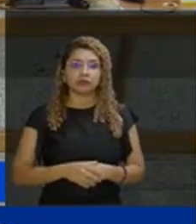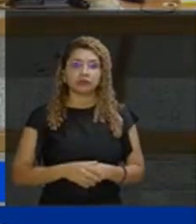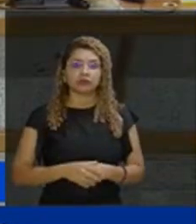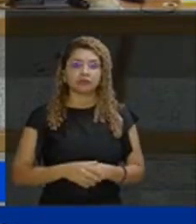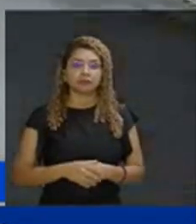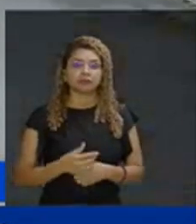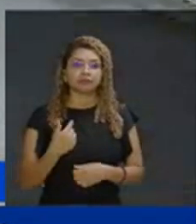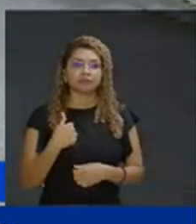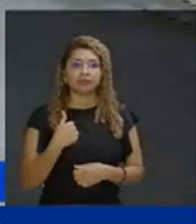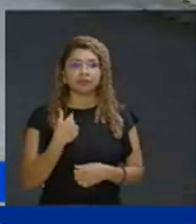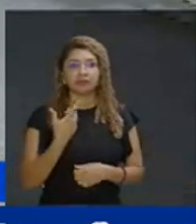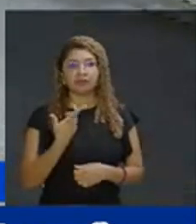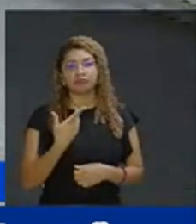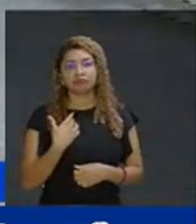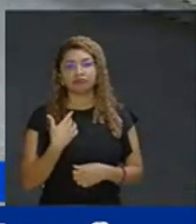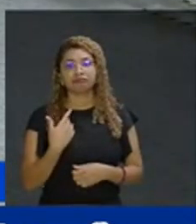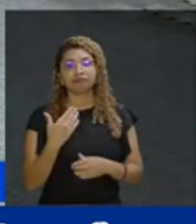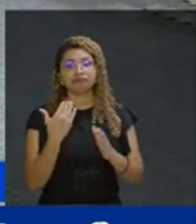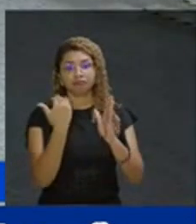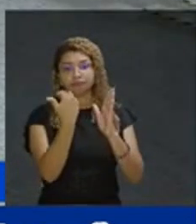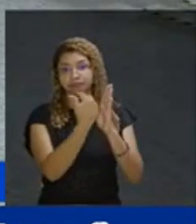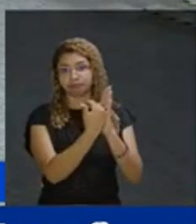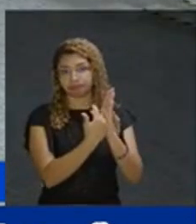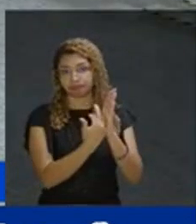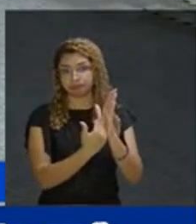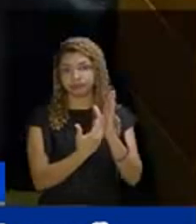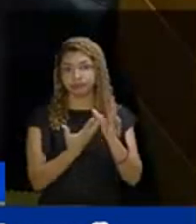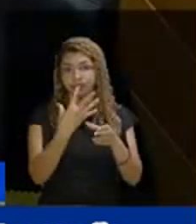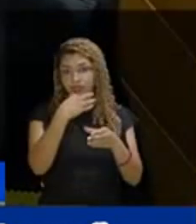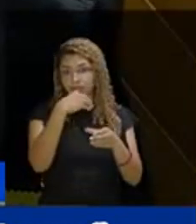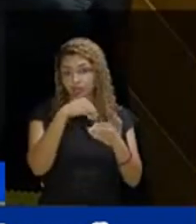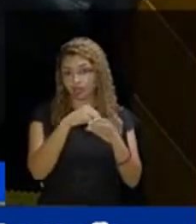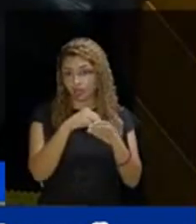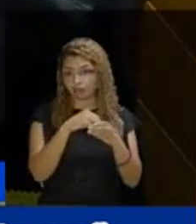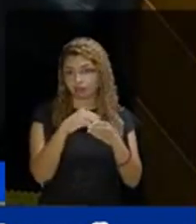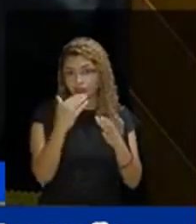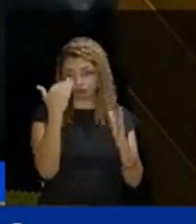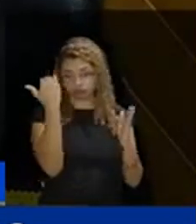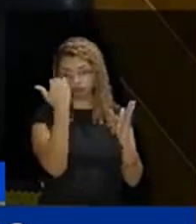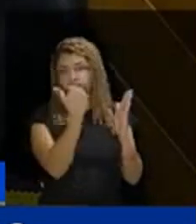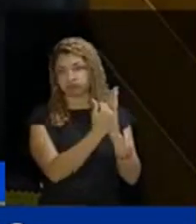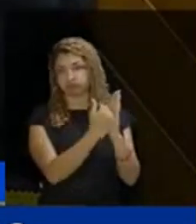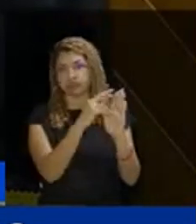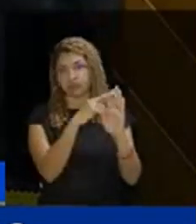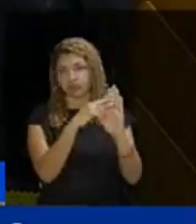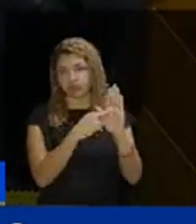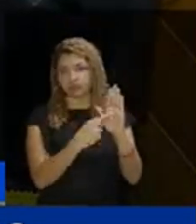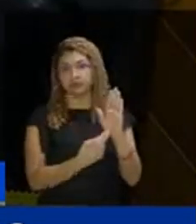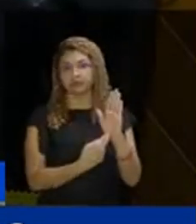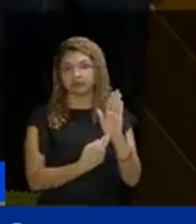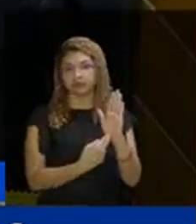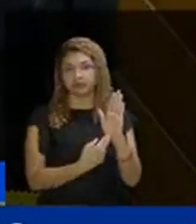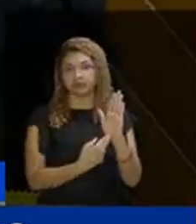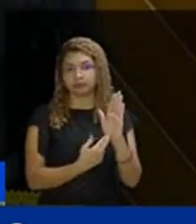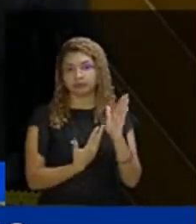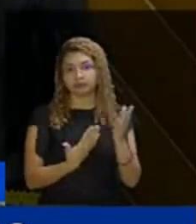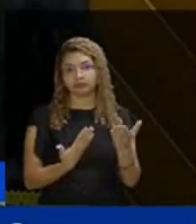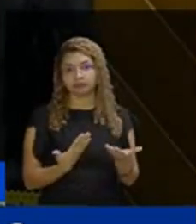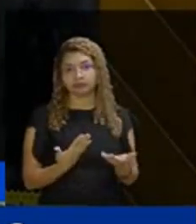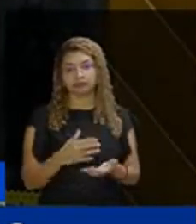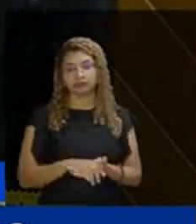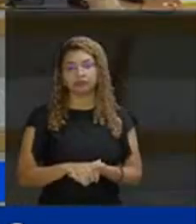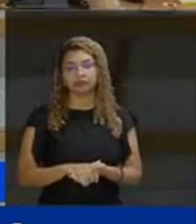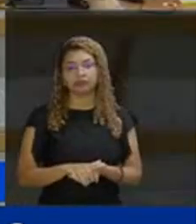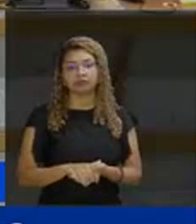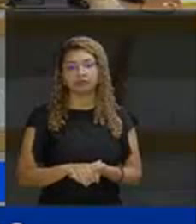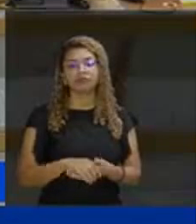eu estou seguindo o regimento interno, que diz que deve ser posto em mesa na primeira sessão após a interposição. E